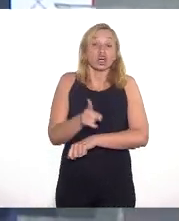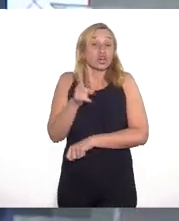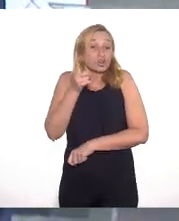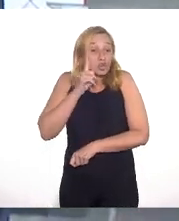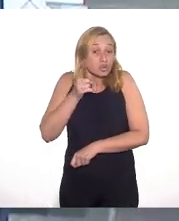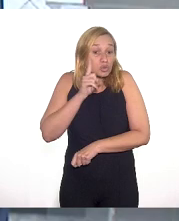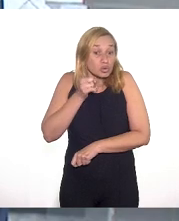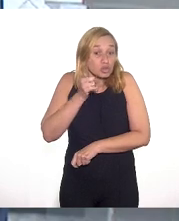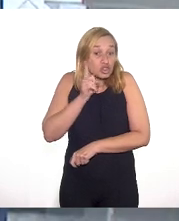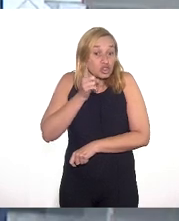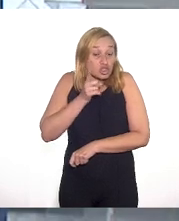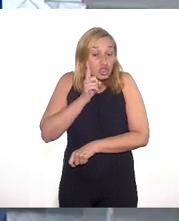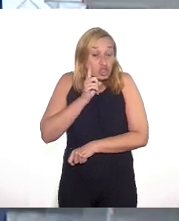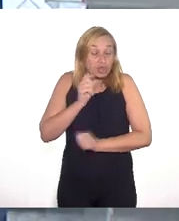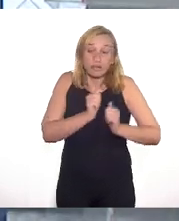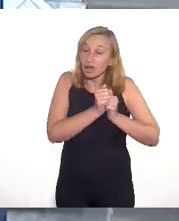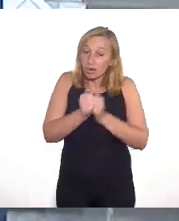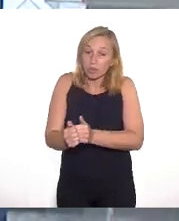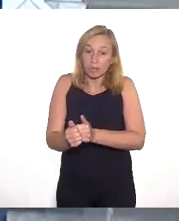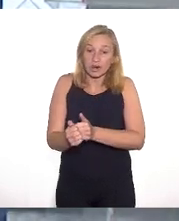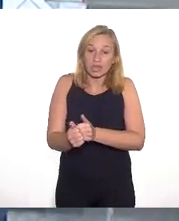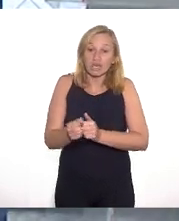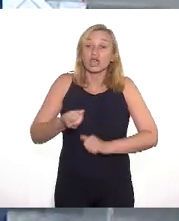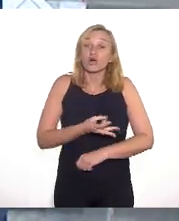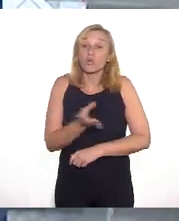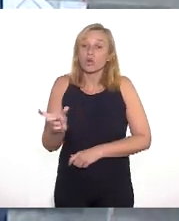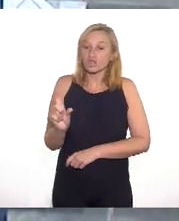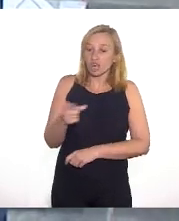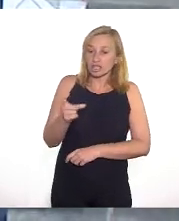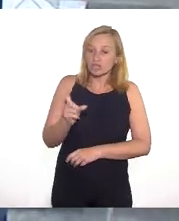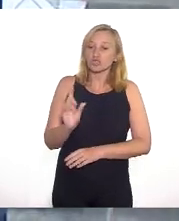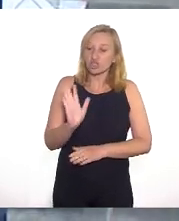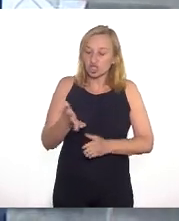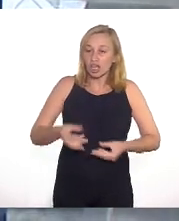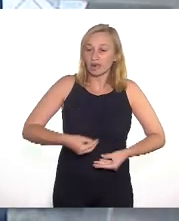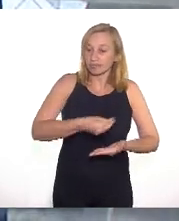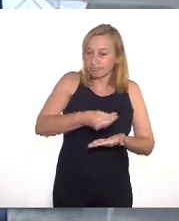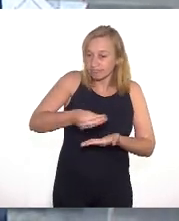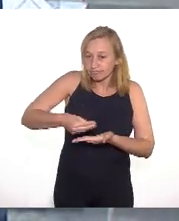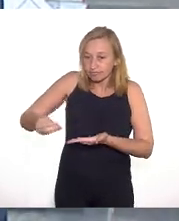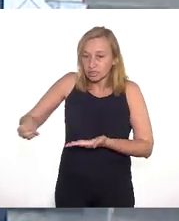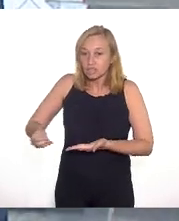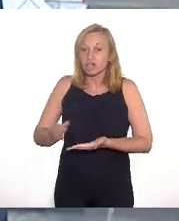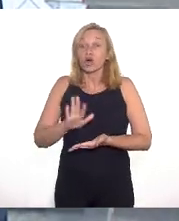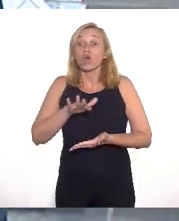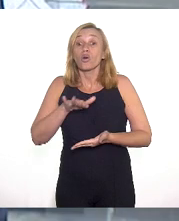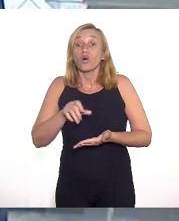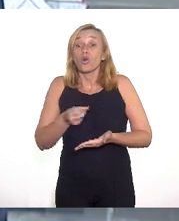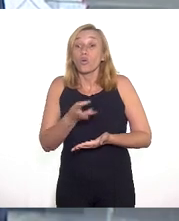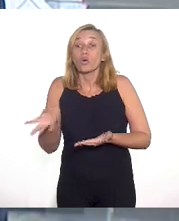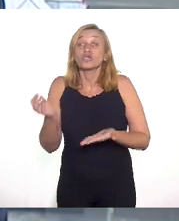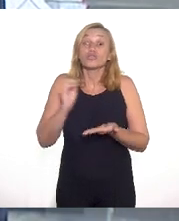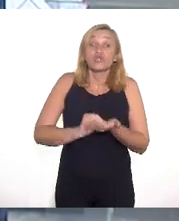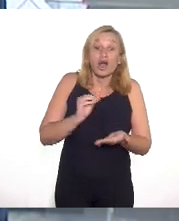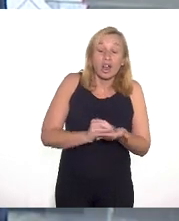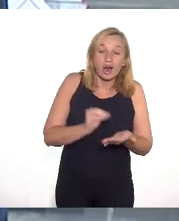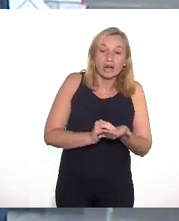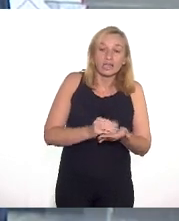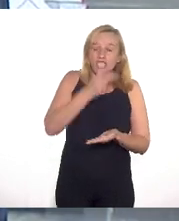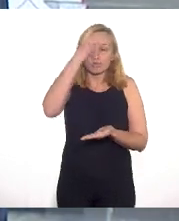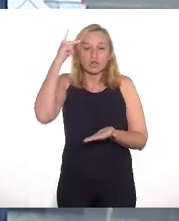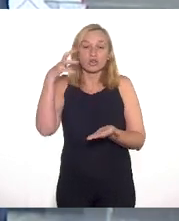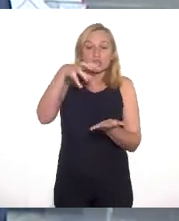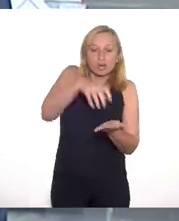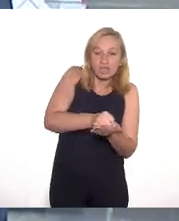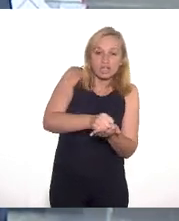diariamente isso aqui, quantos cartões foram entregues, quantos não foram, os beneficiados que se cadastraram